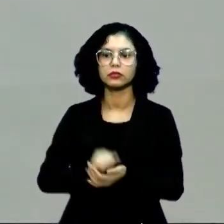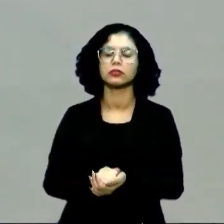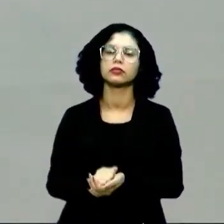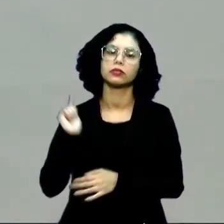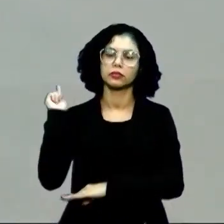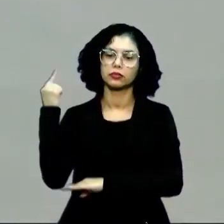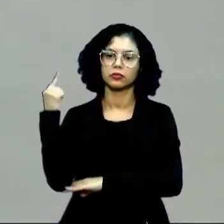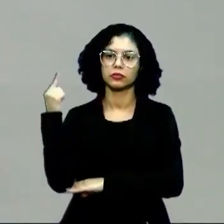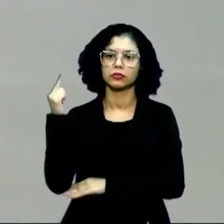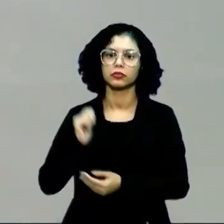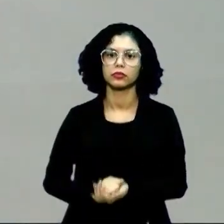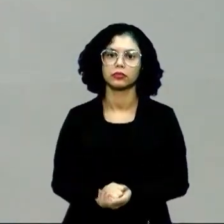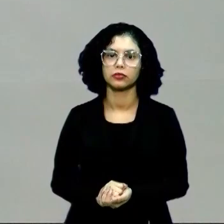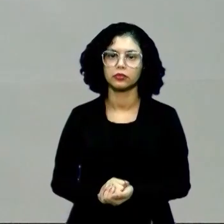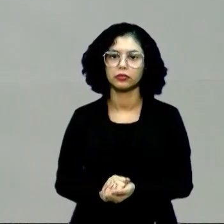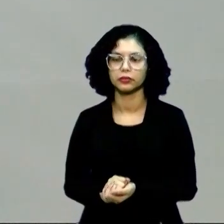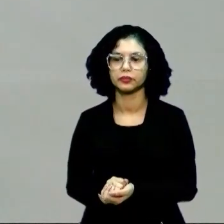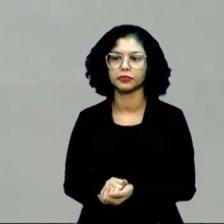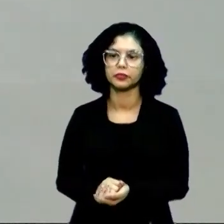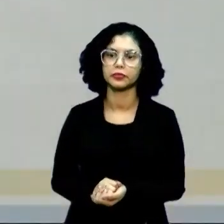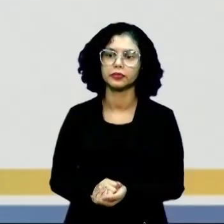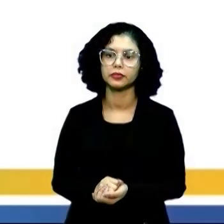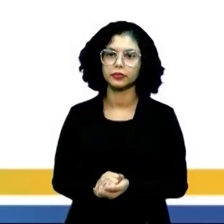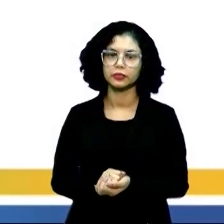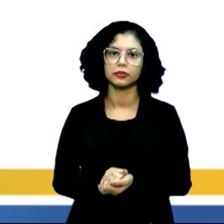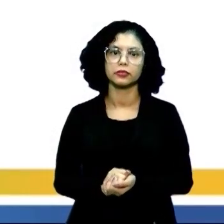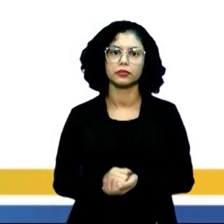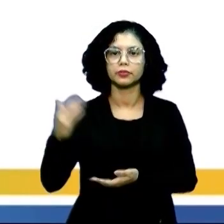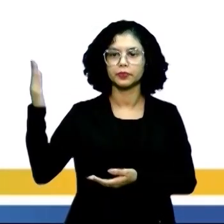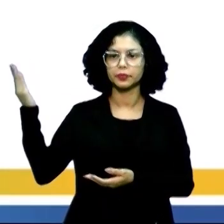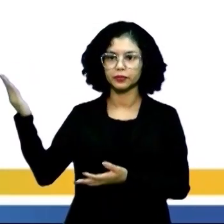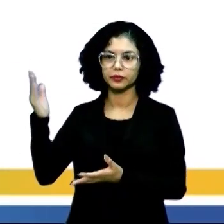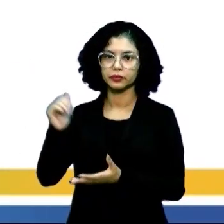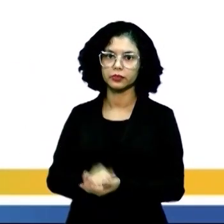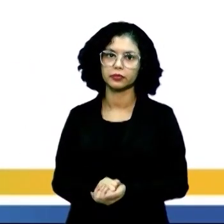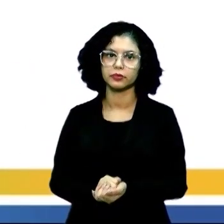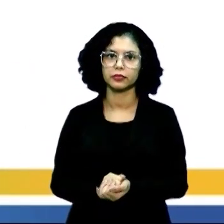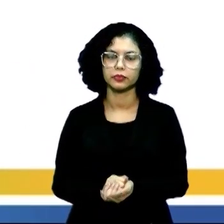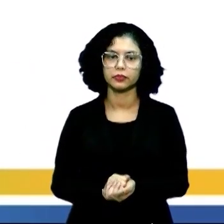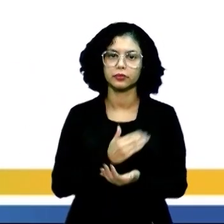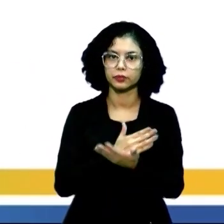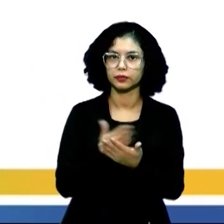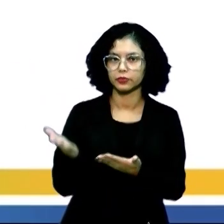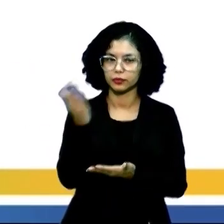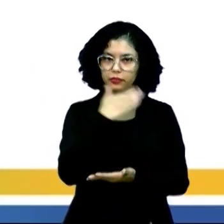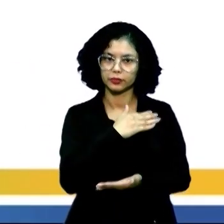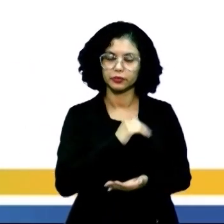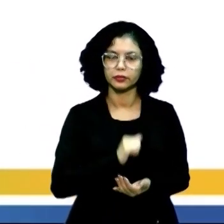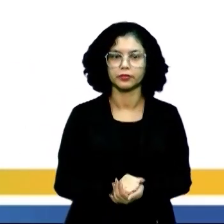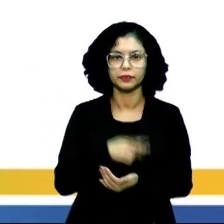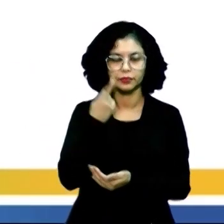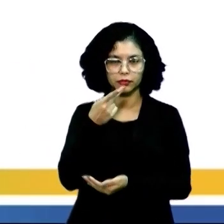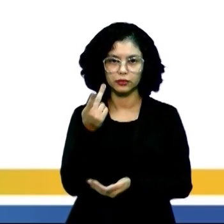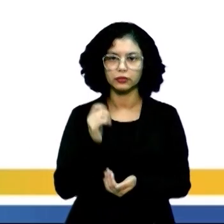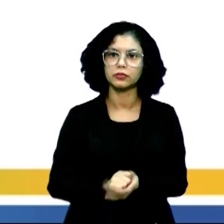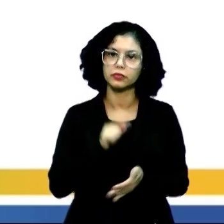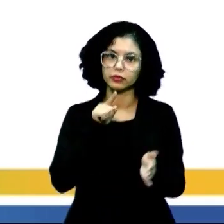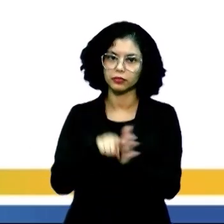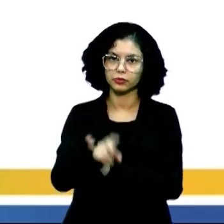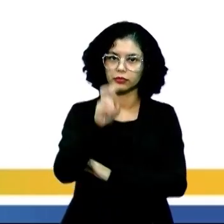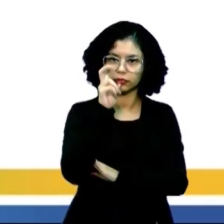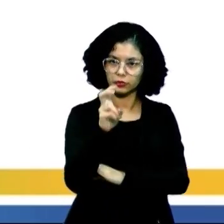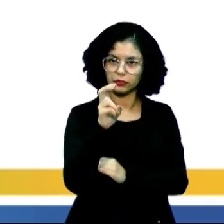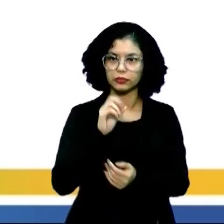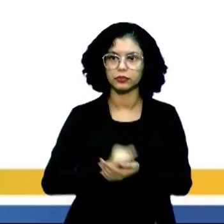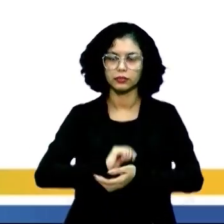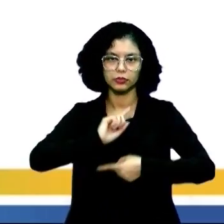Então, eu quero que vocês acompanhem aí comigo essa questão. Vamos então? Diz assim a questão 5,